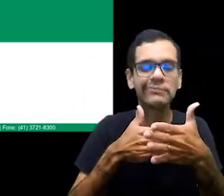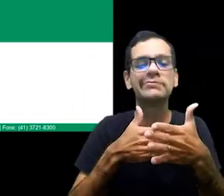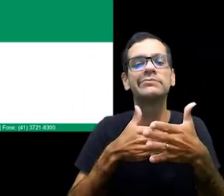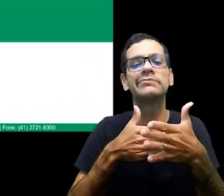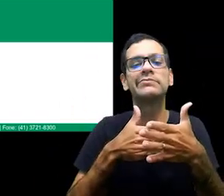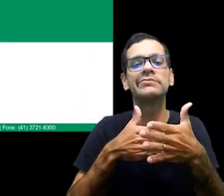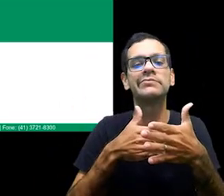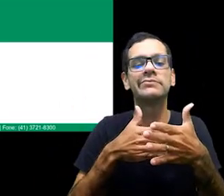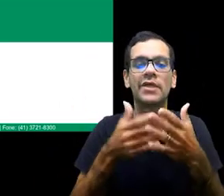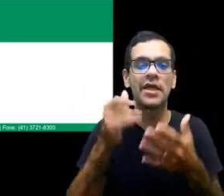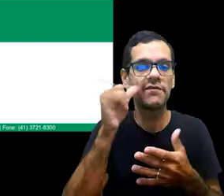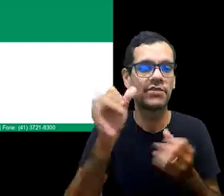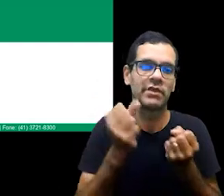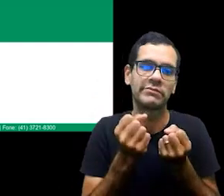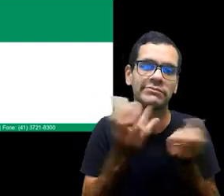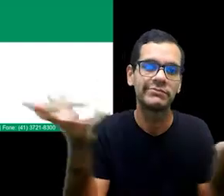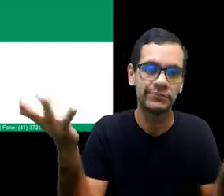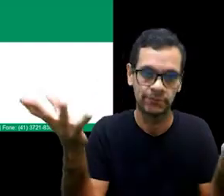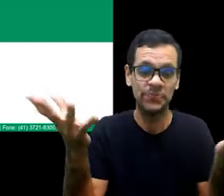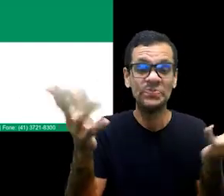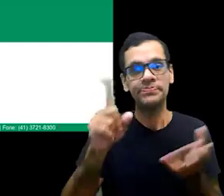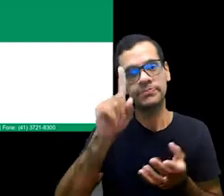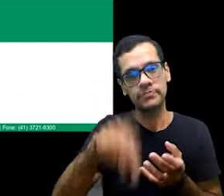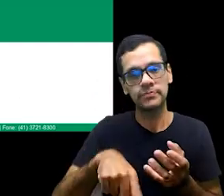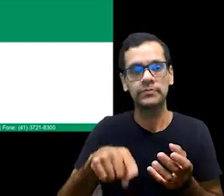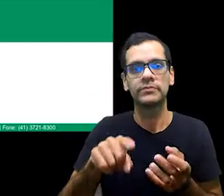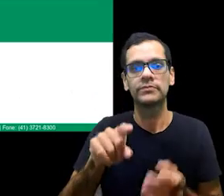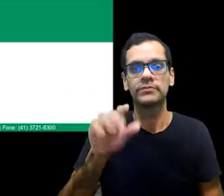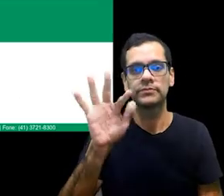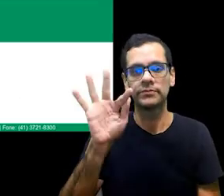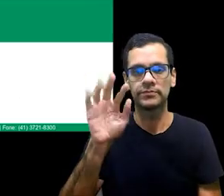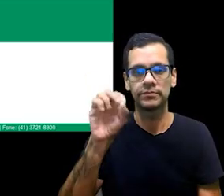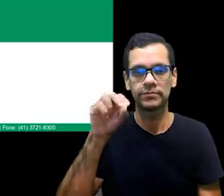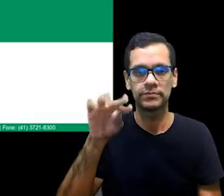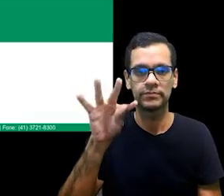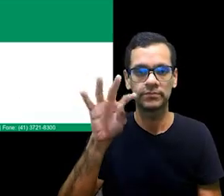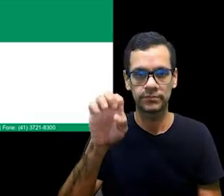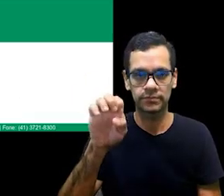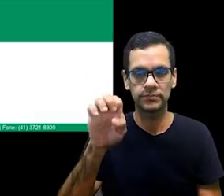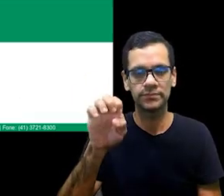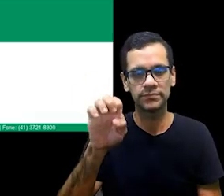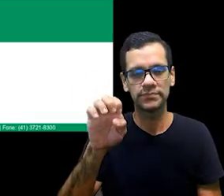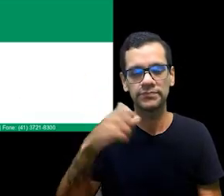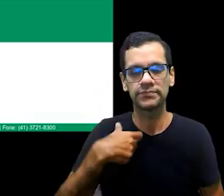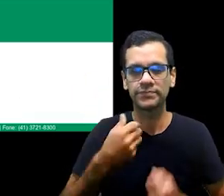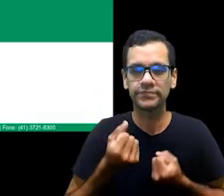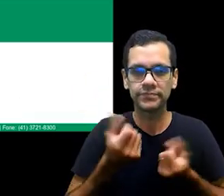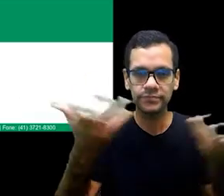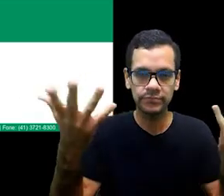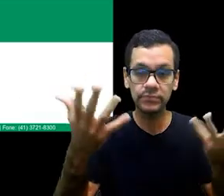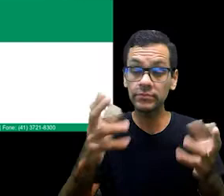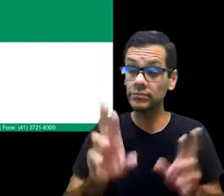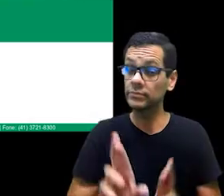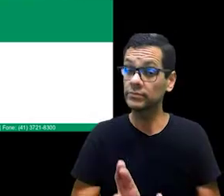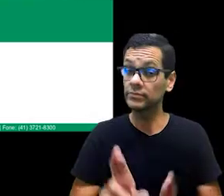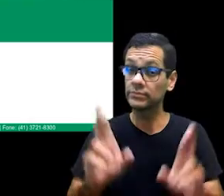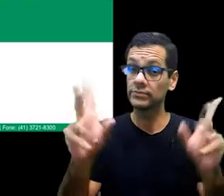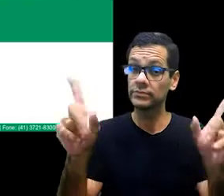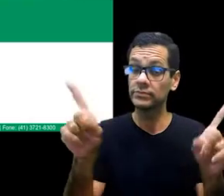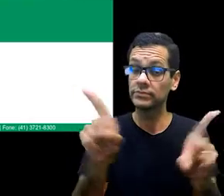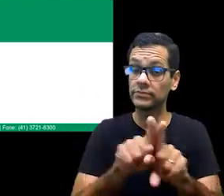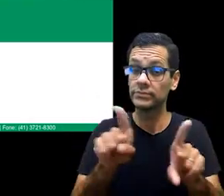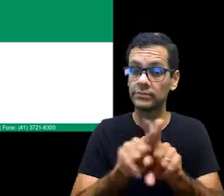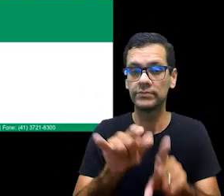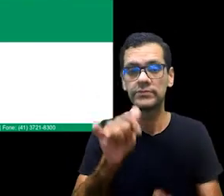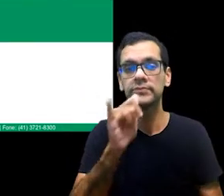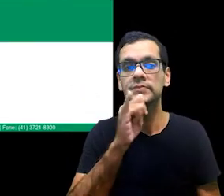fica produzindo energia o tempo todo. Então, é uma fonte térmica muito ativa. É bem diferente de